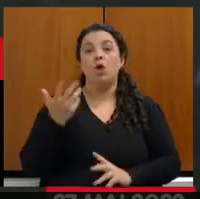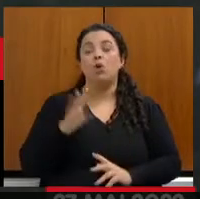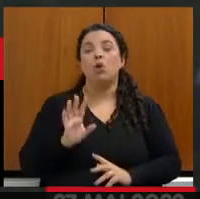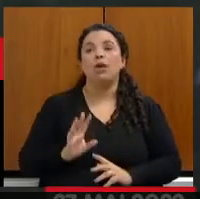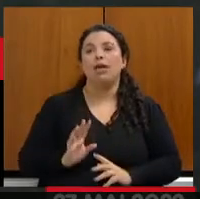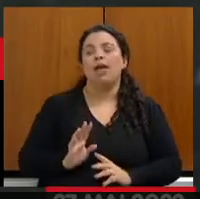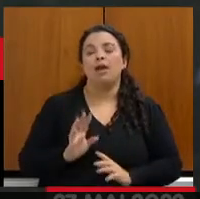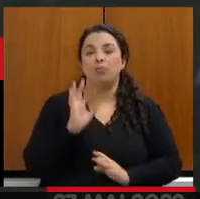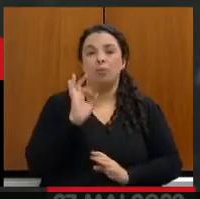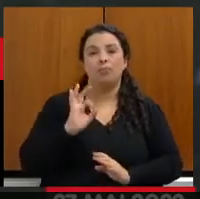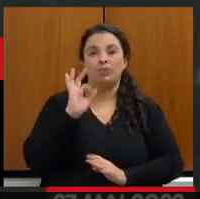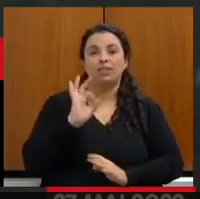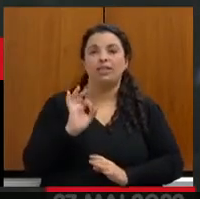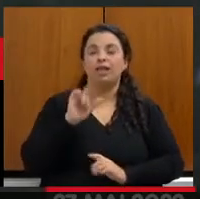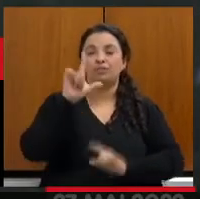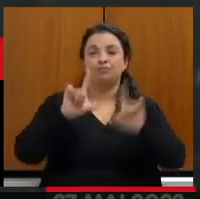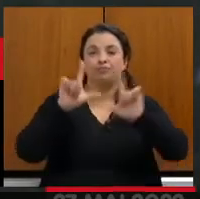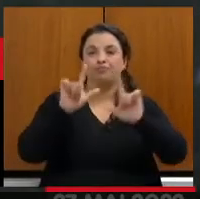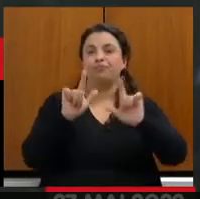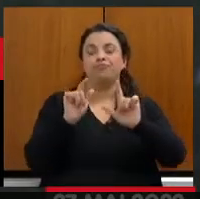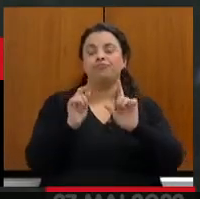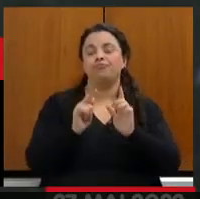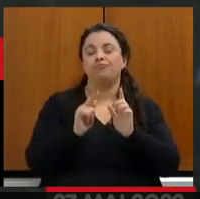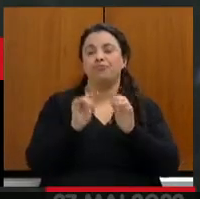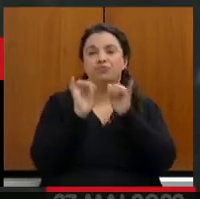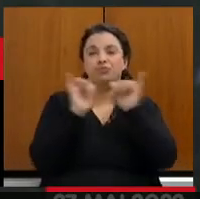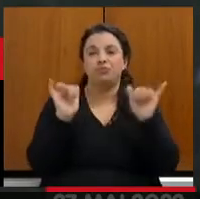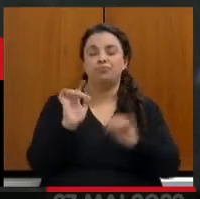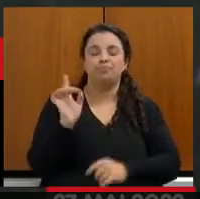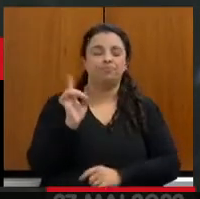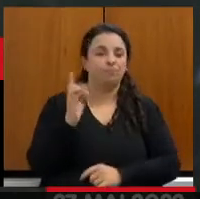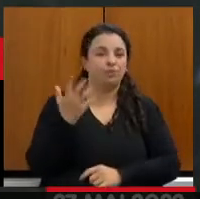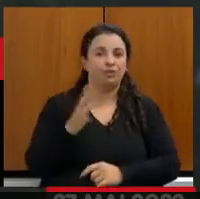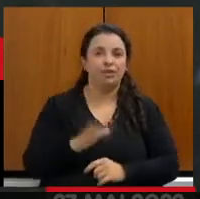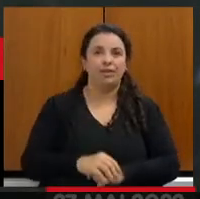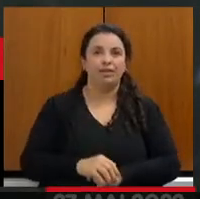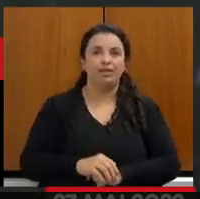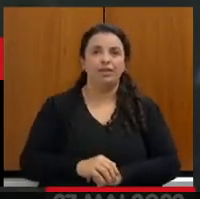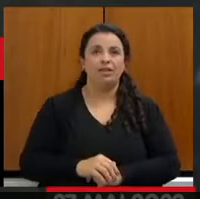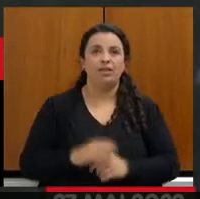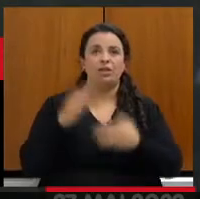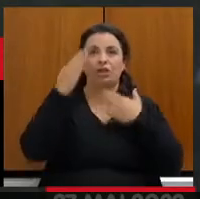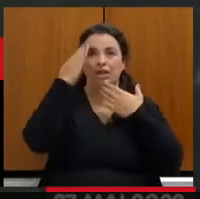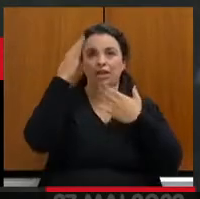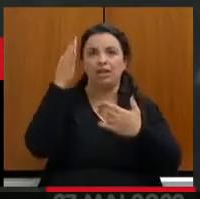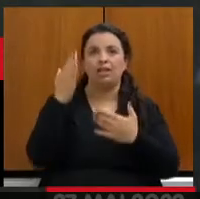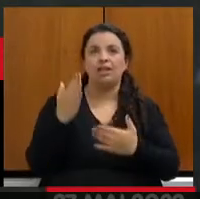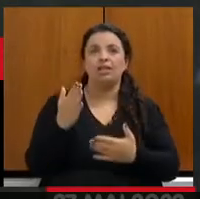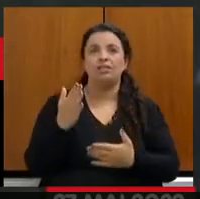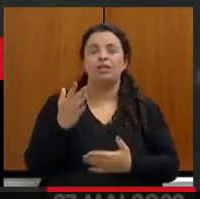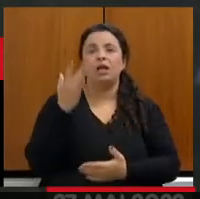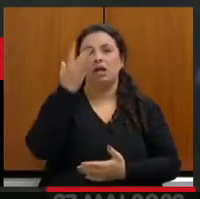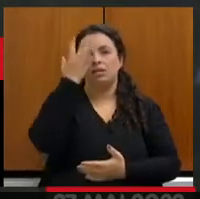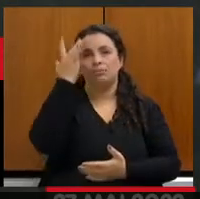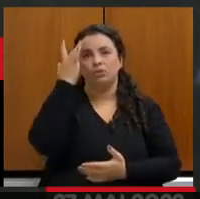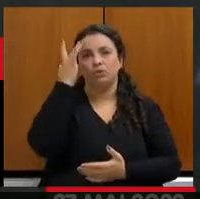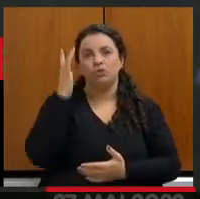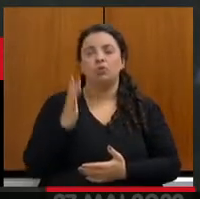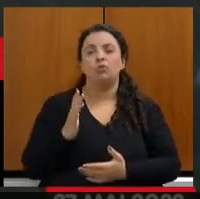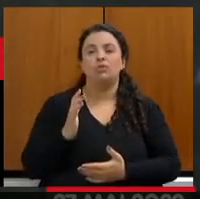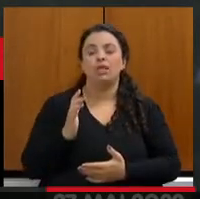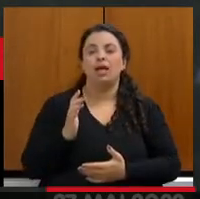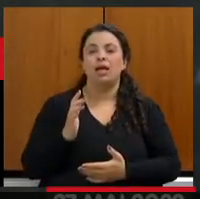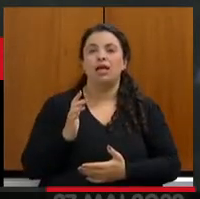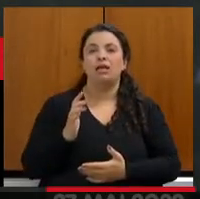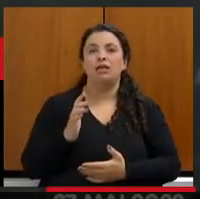enquanto o número subnotificado quero agradecer a responsável pela mãe e da diversidade da Liberdade por estar aqui sabe que